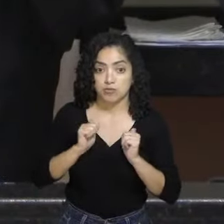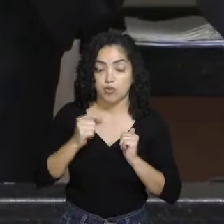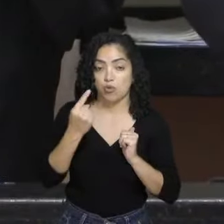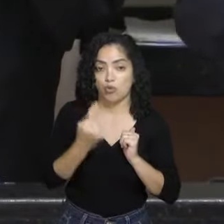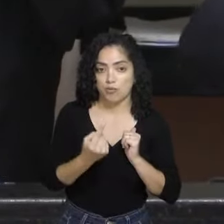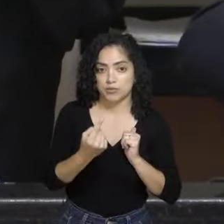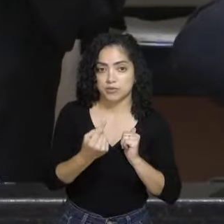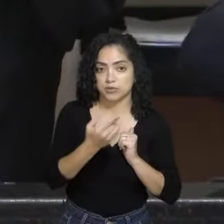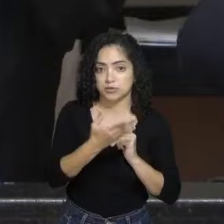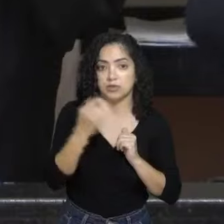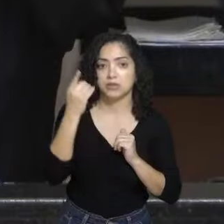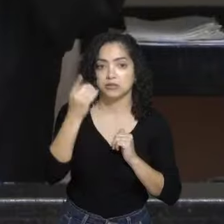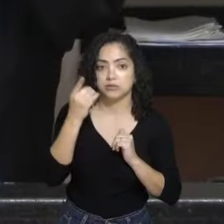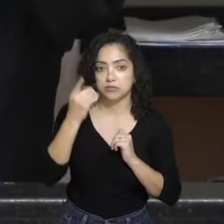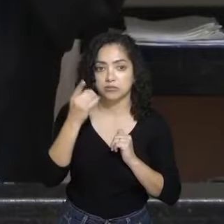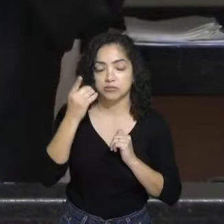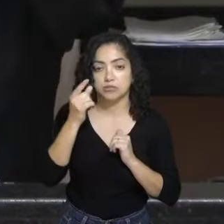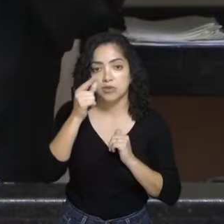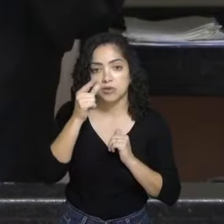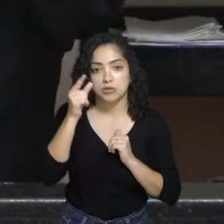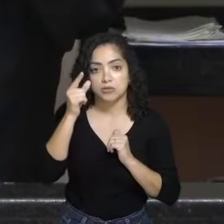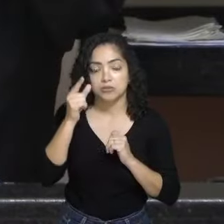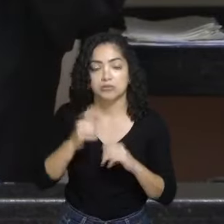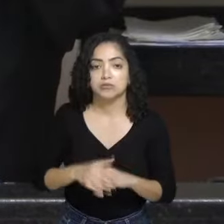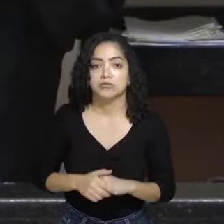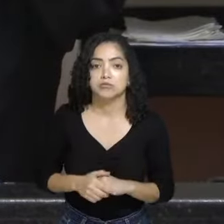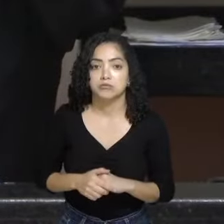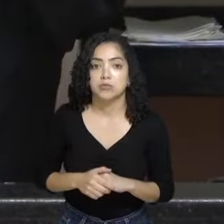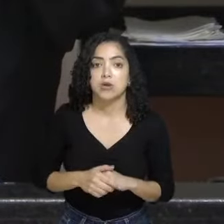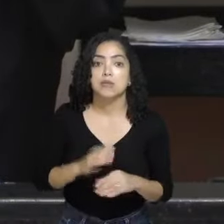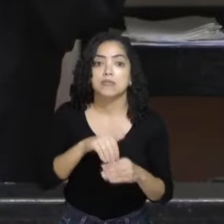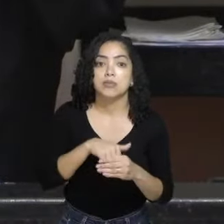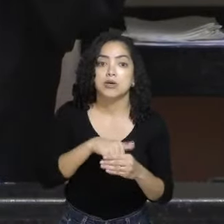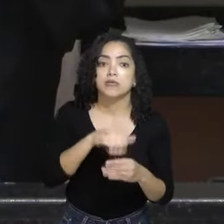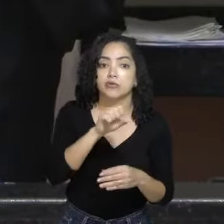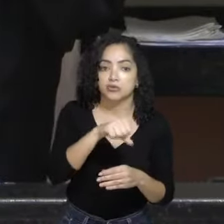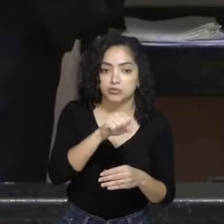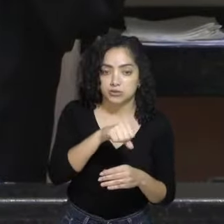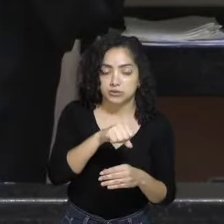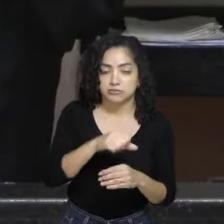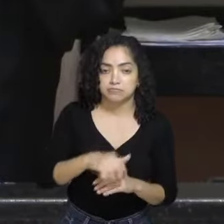deputado Lucas Neves, está corrigindo para voto sim no segundo turno.